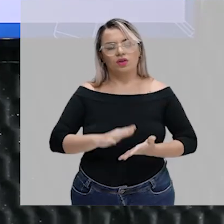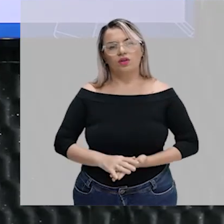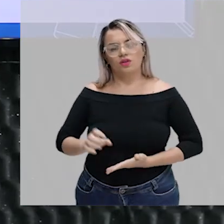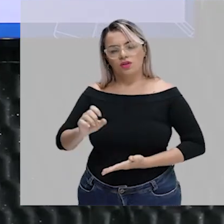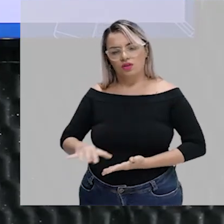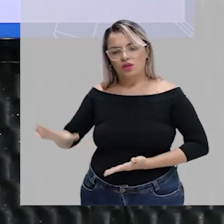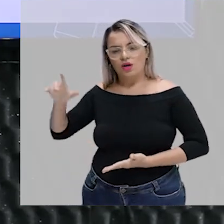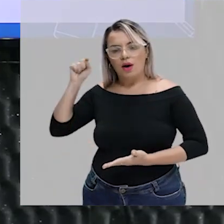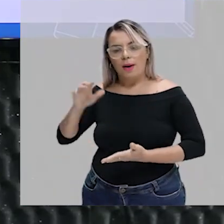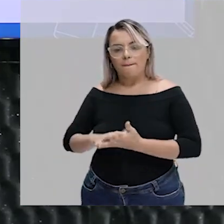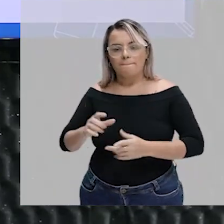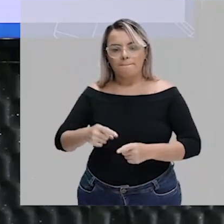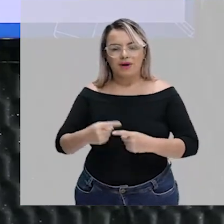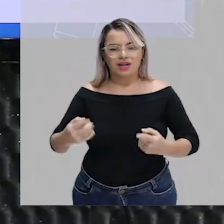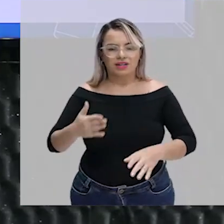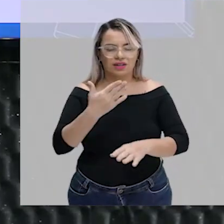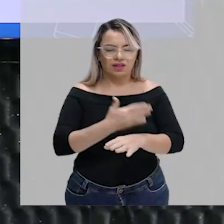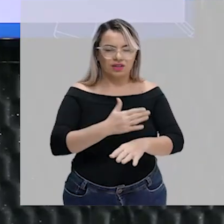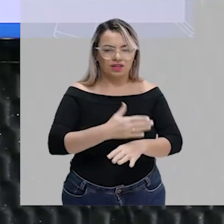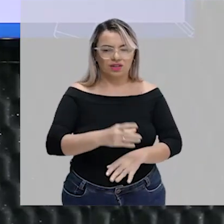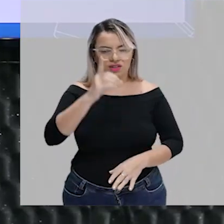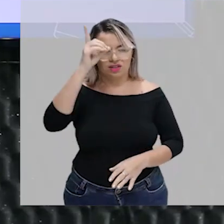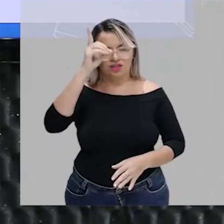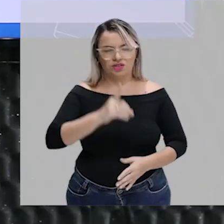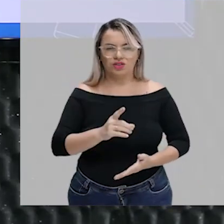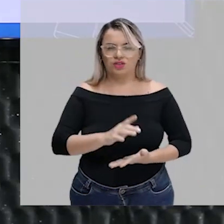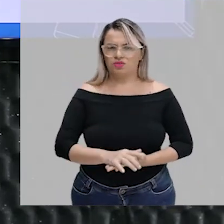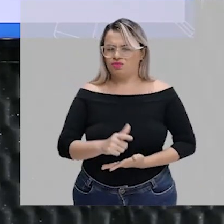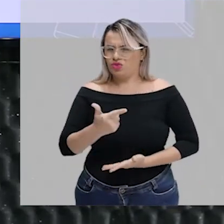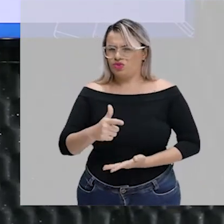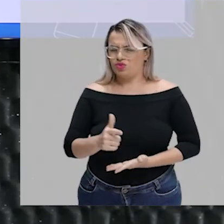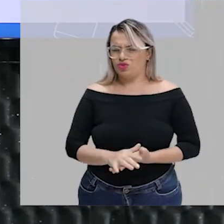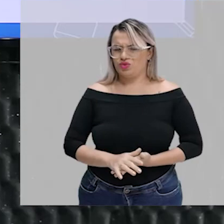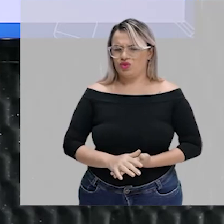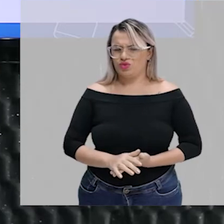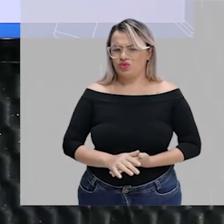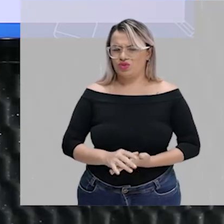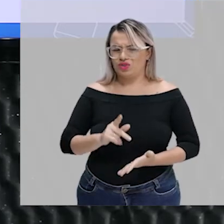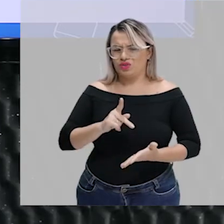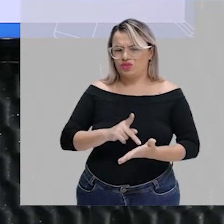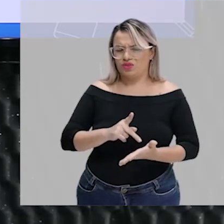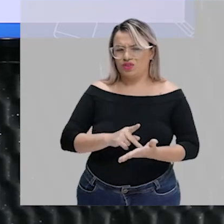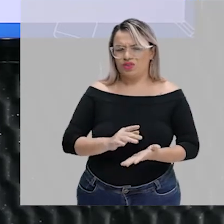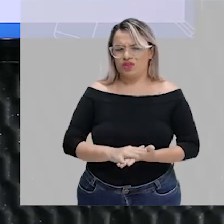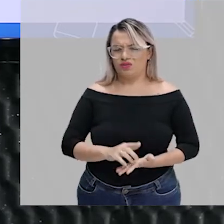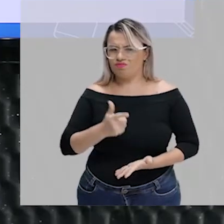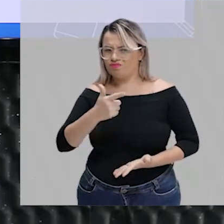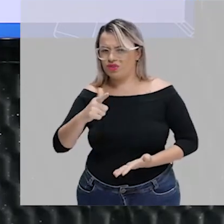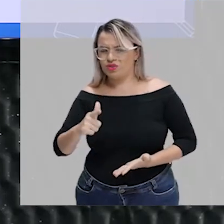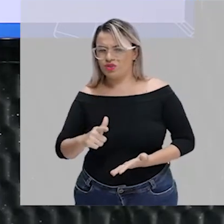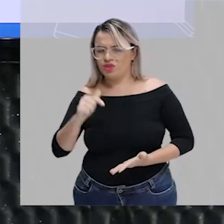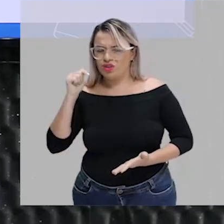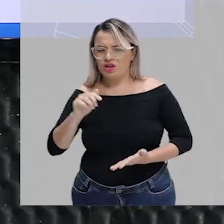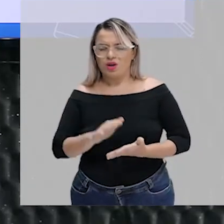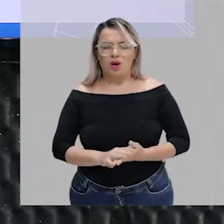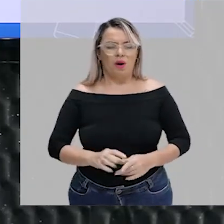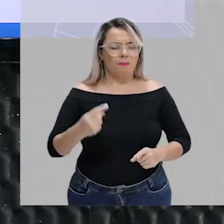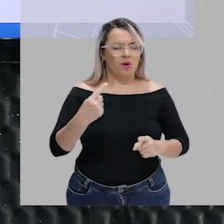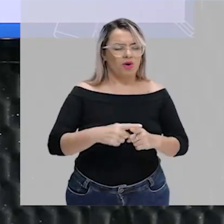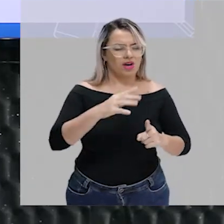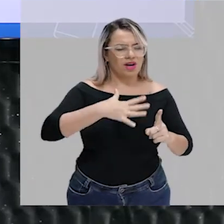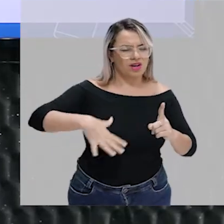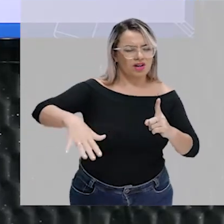desfigurados, porque a sociedade brasileira, diferente da sociedade europeia, é uma sociedade extremamente hierarquizada, né? As